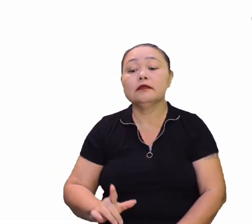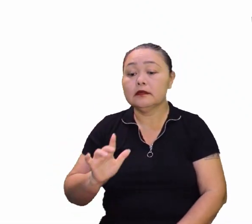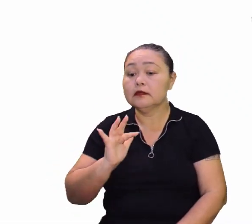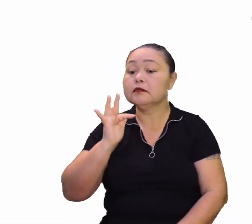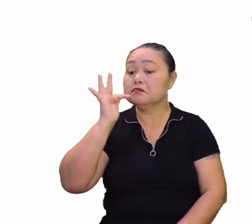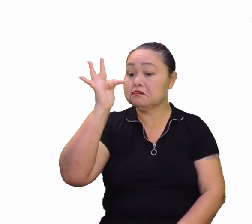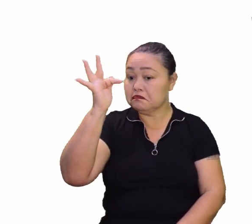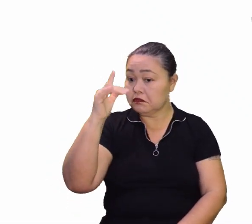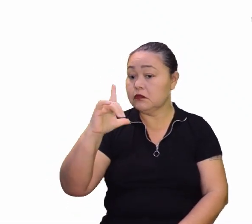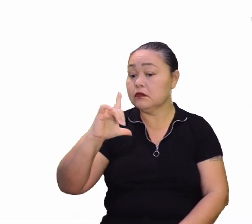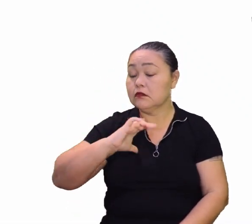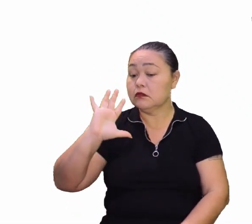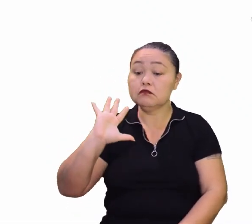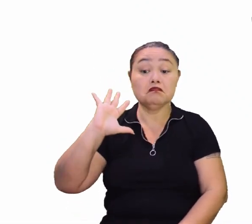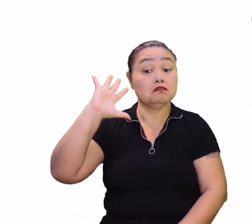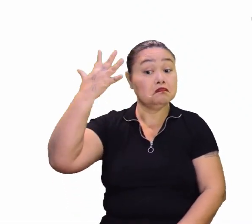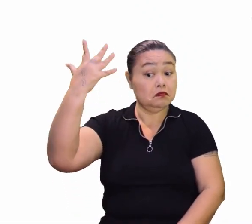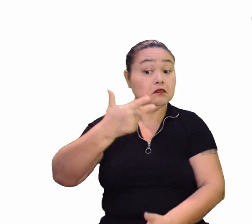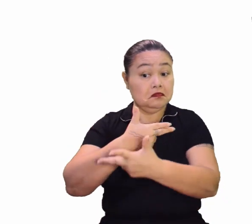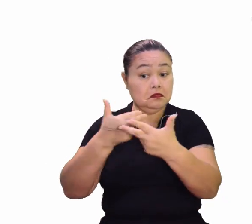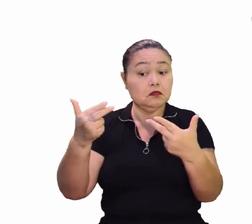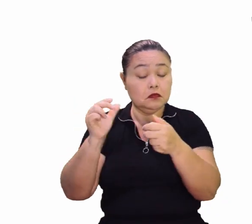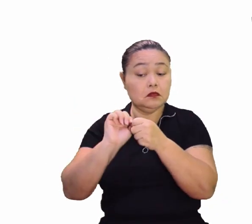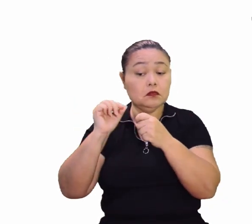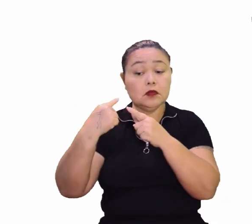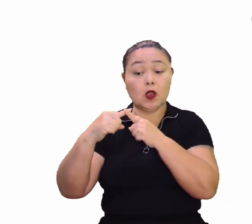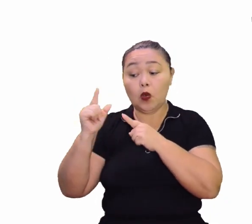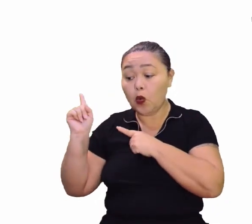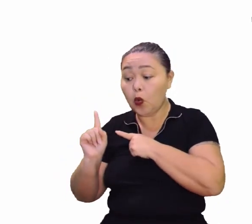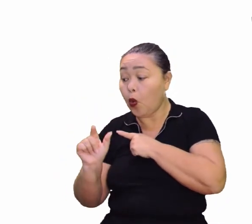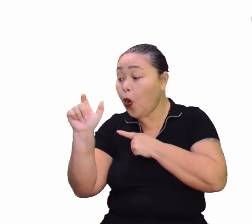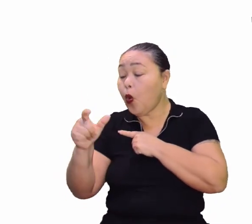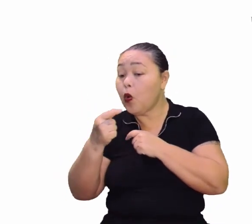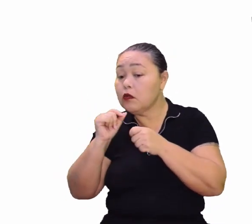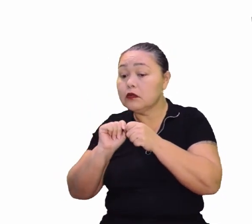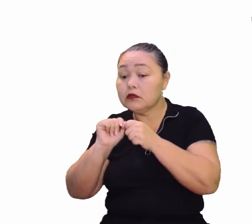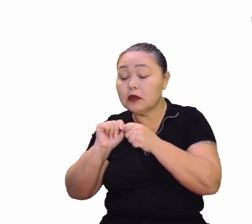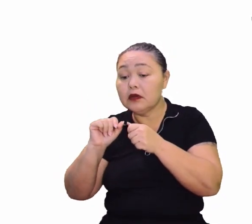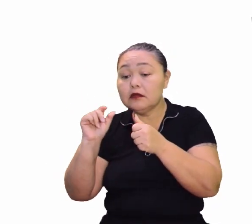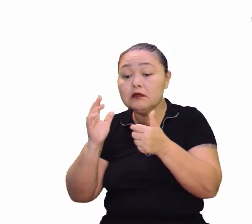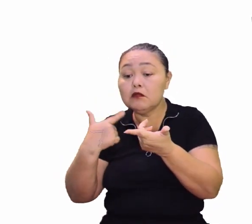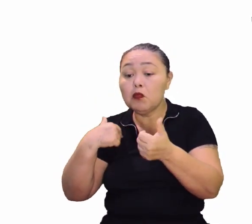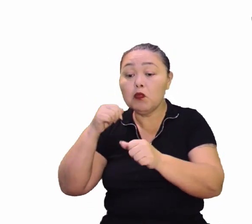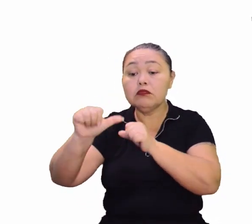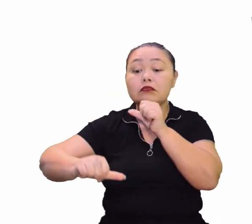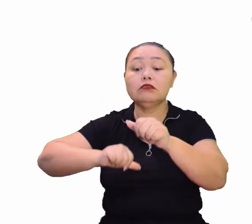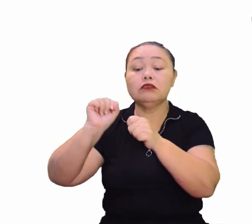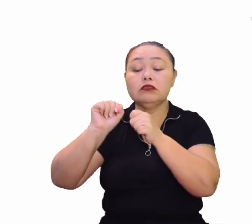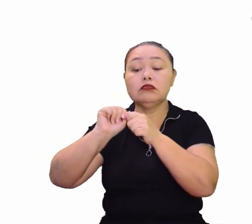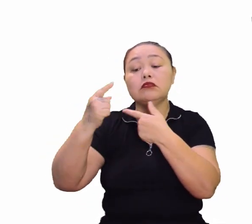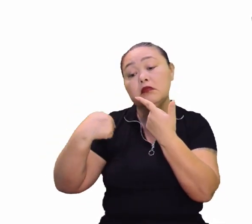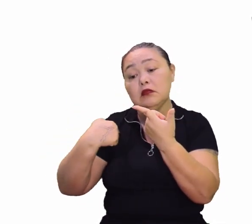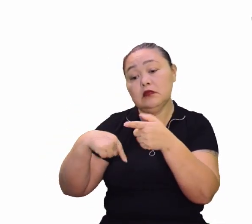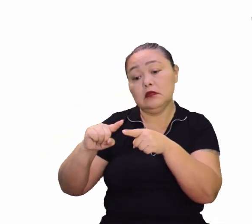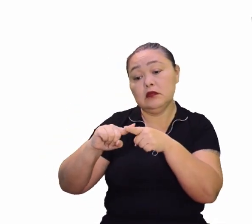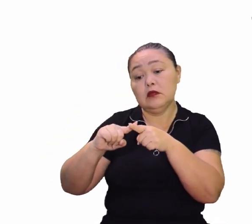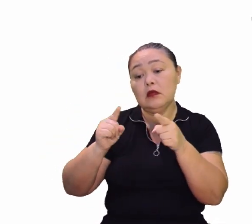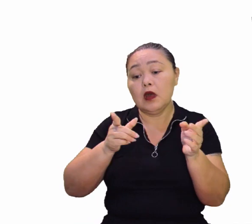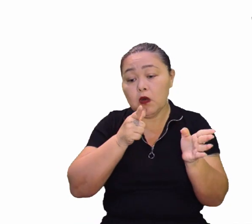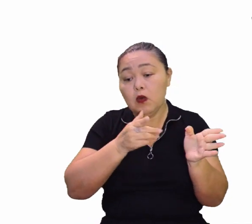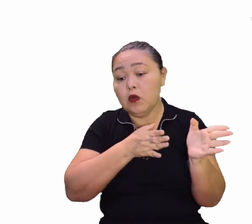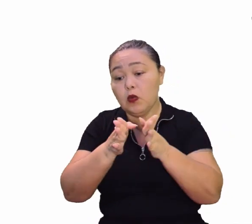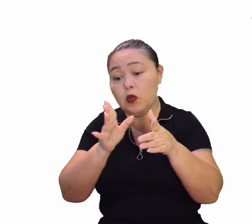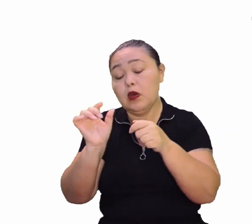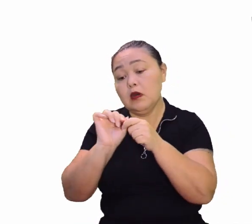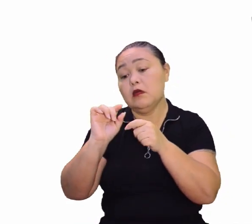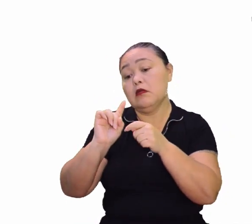Mas que a grosso modo, neste momento, é importante saber que isso, politicamente e socialmente falando,